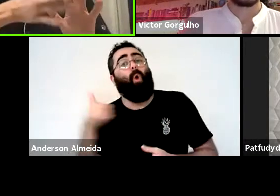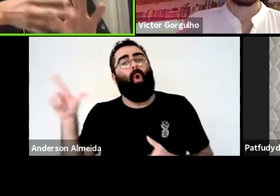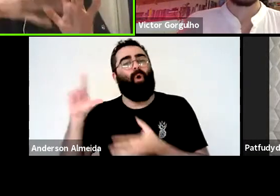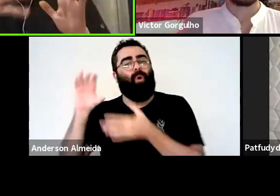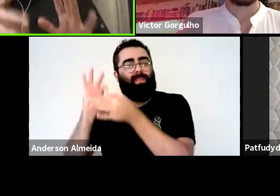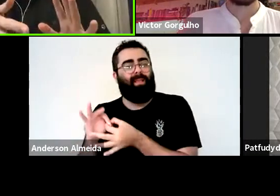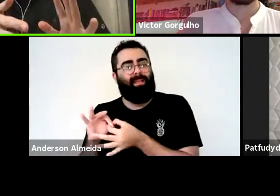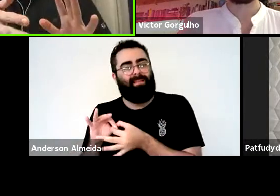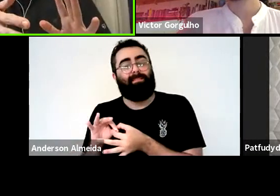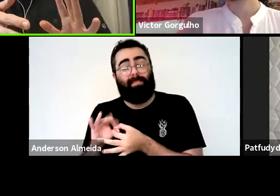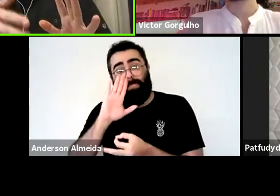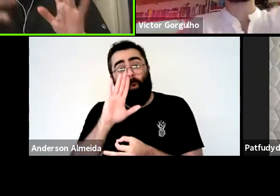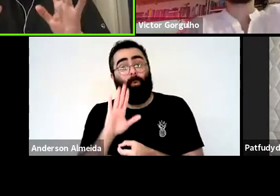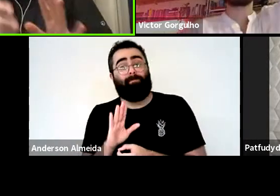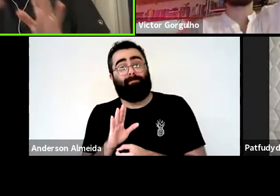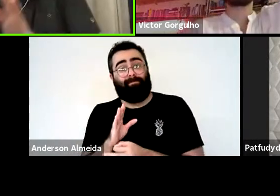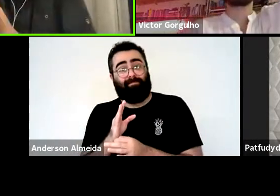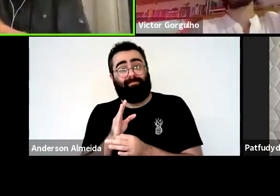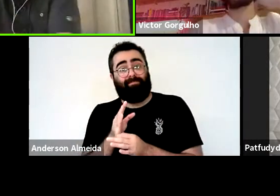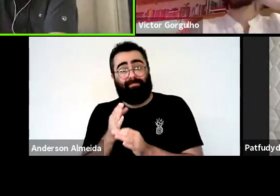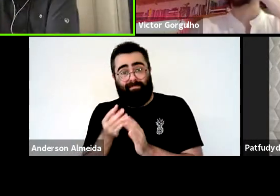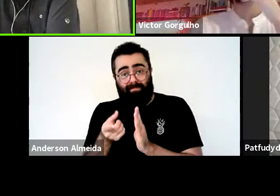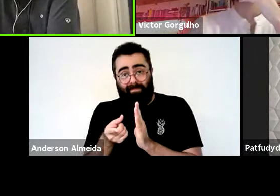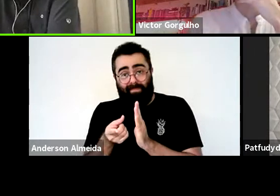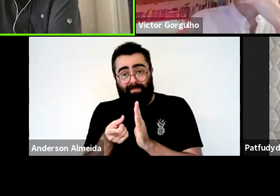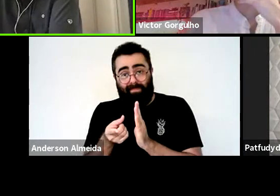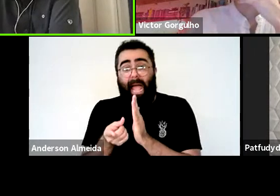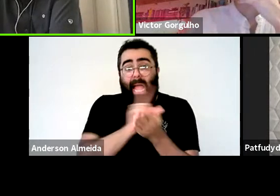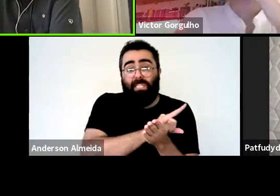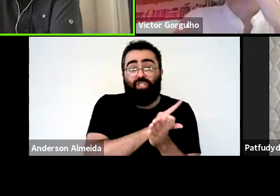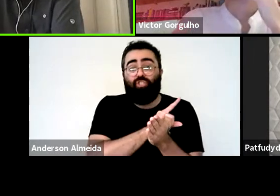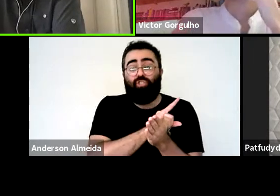é precondição para o silêncio que se segue